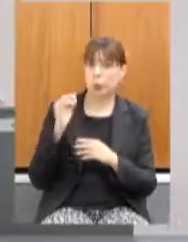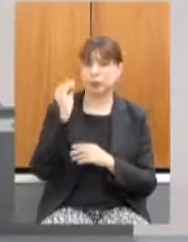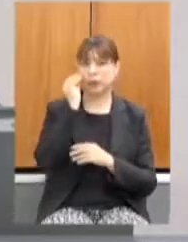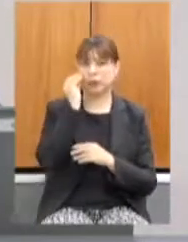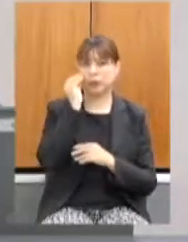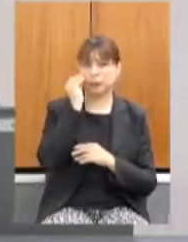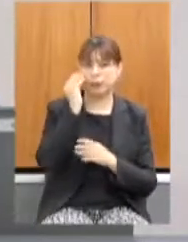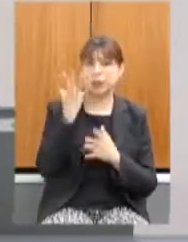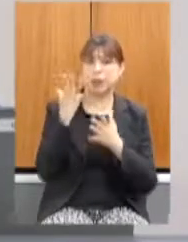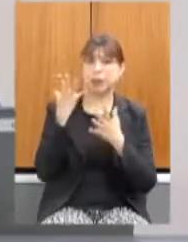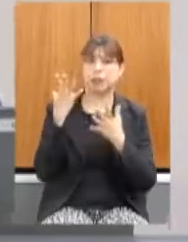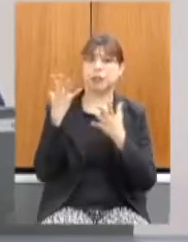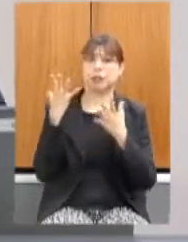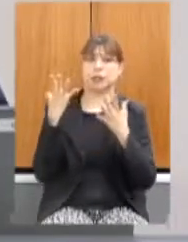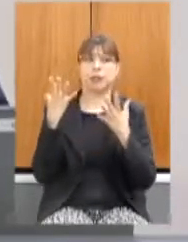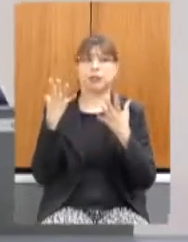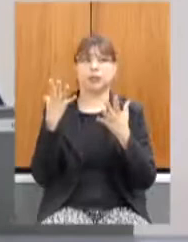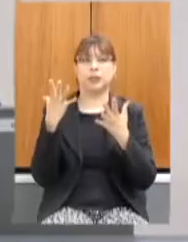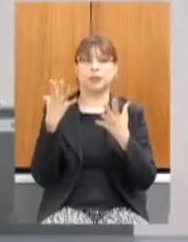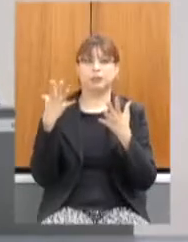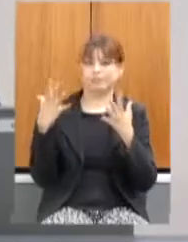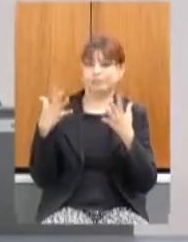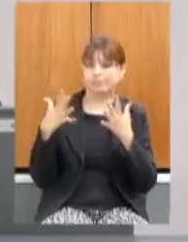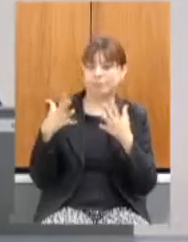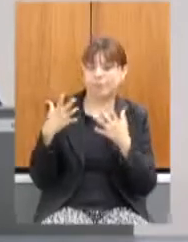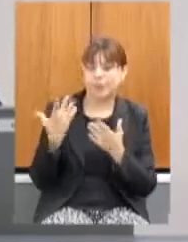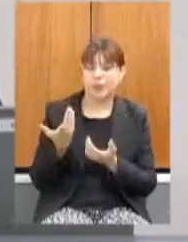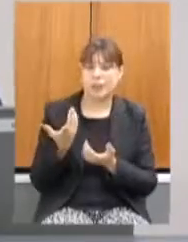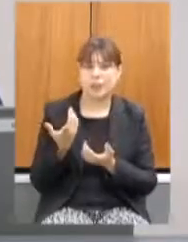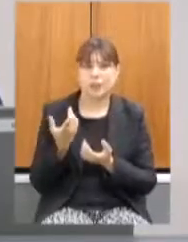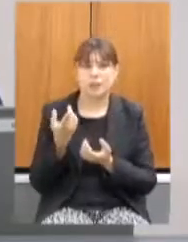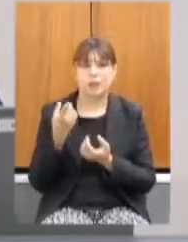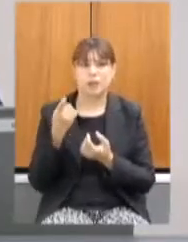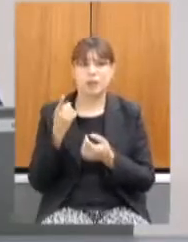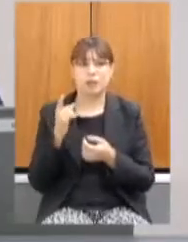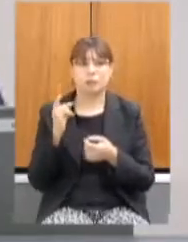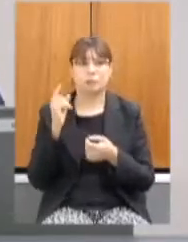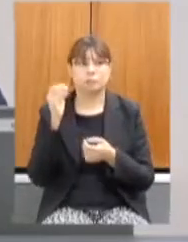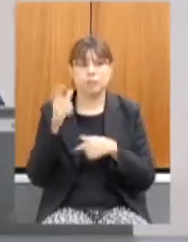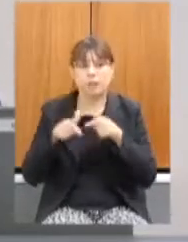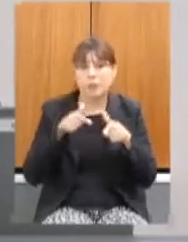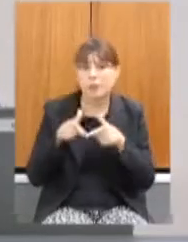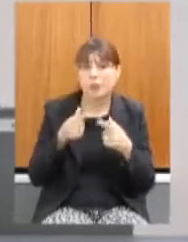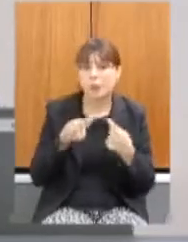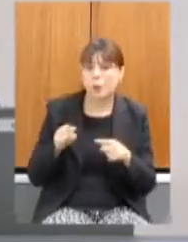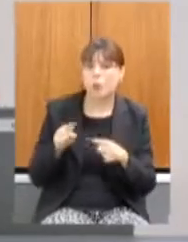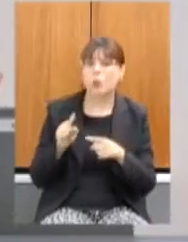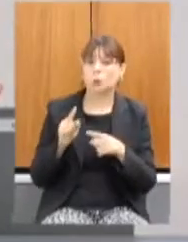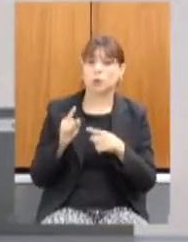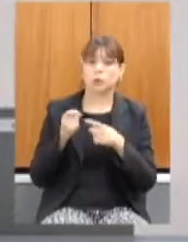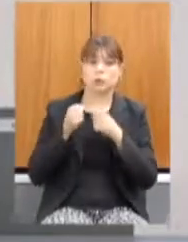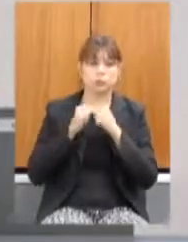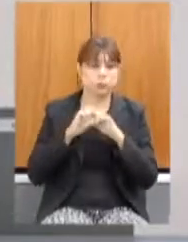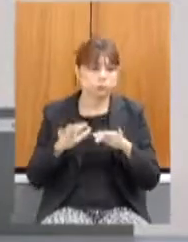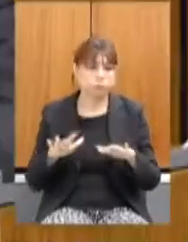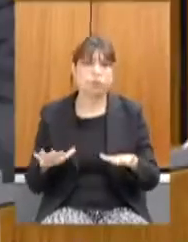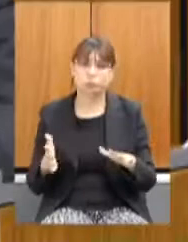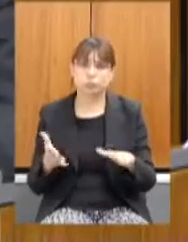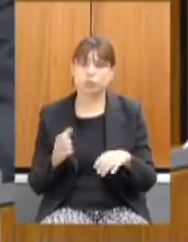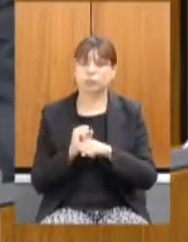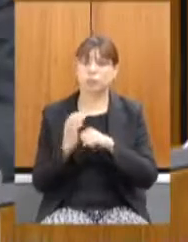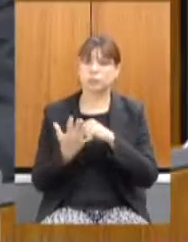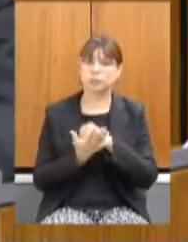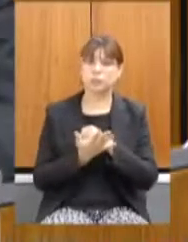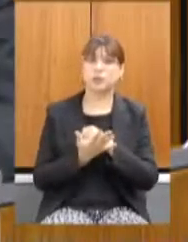à convite em Minas Gerais e os resultados elas são extremamente importantes e expressivos